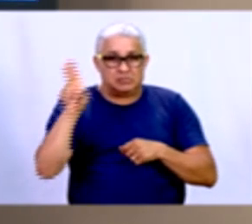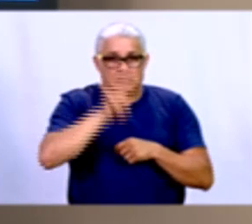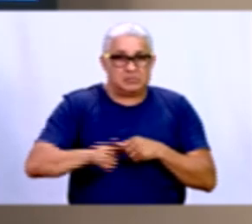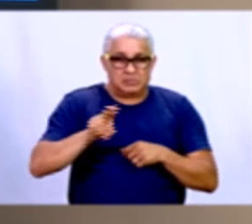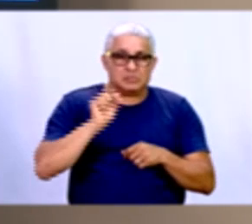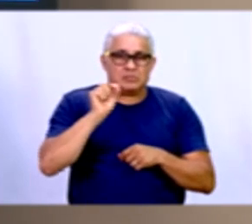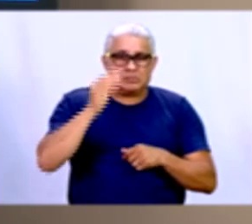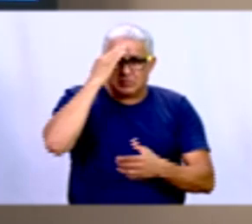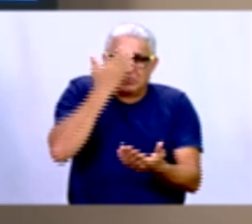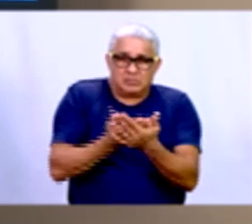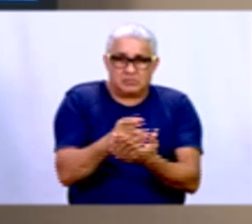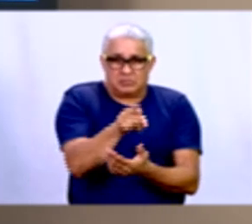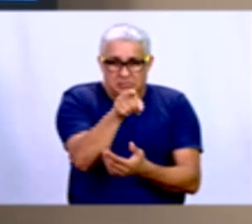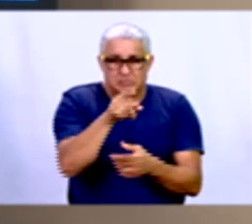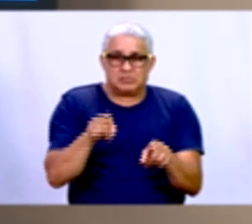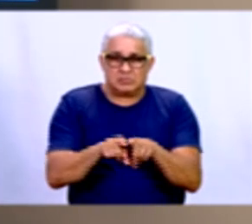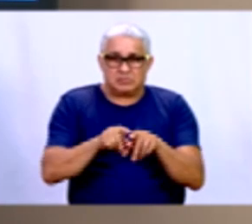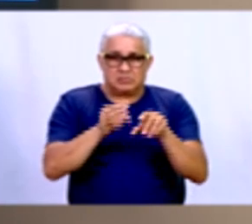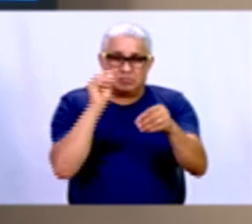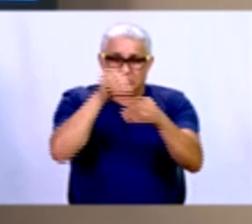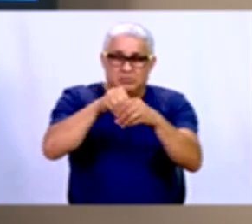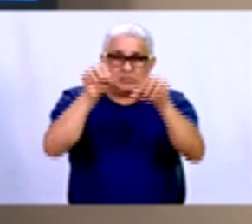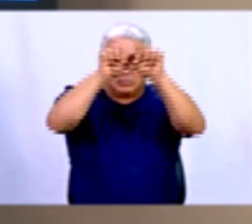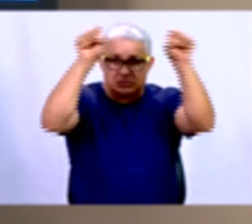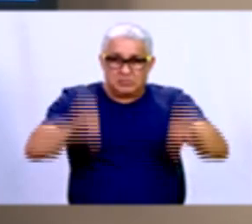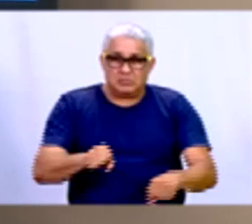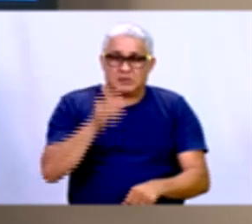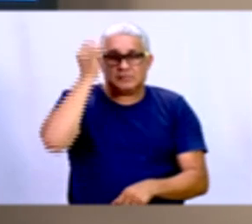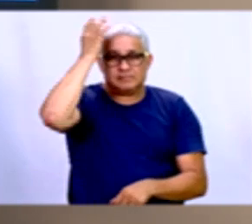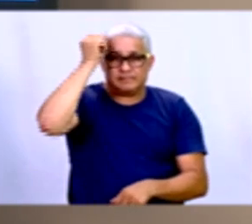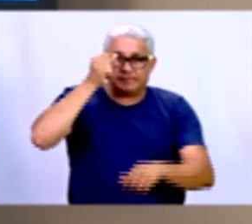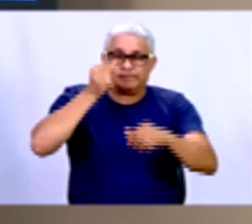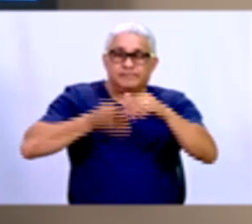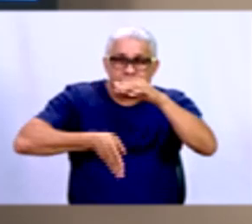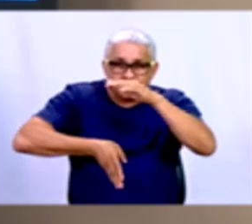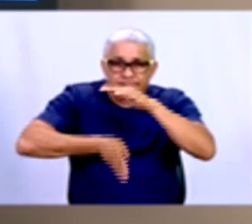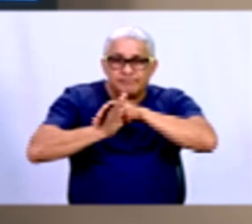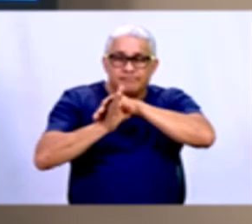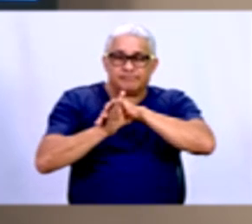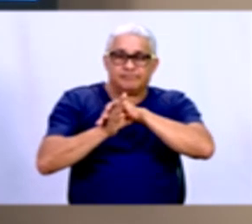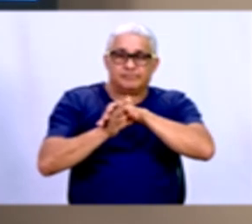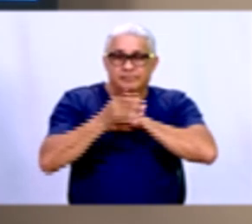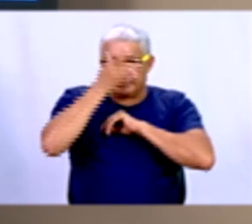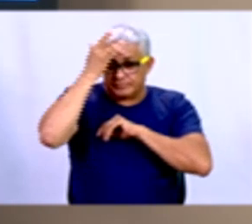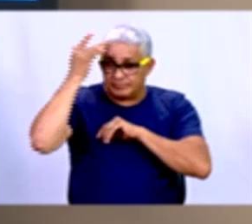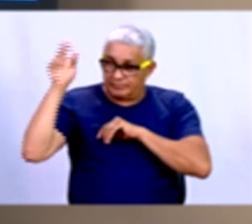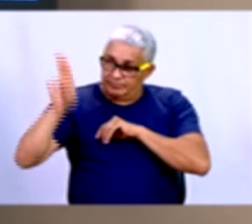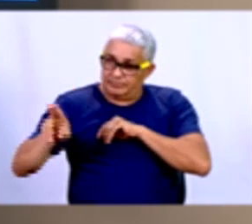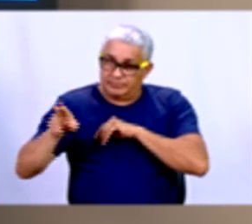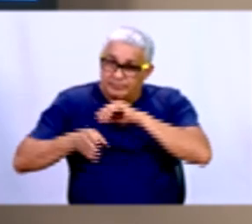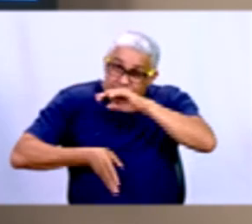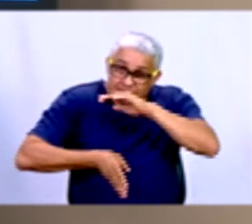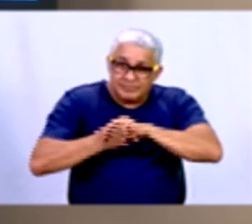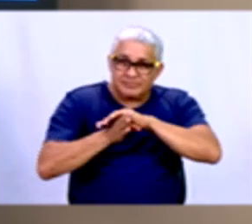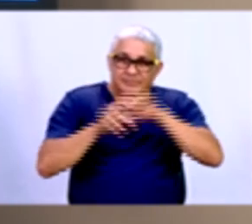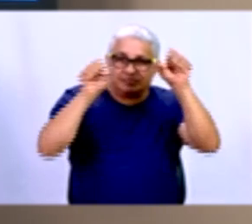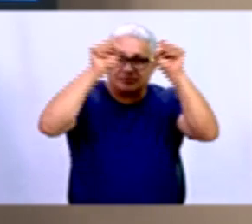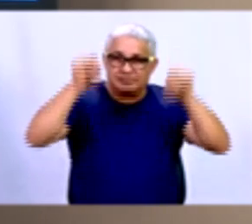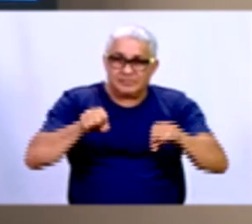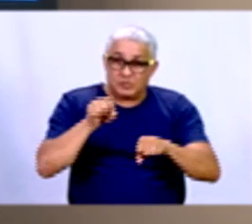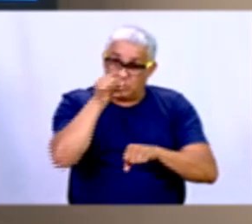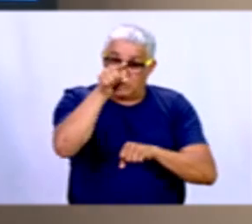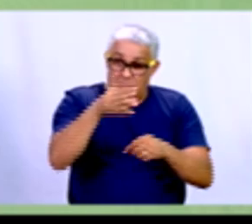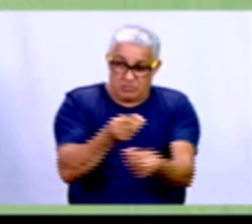acreditam que quando a gente coloca num sistema facilita o acesso dos usuários aos sistemas que vocês vão